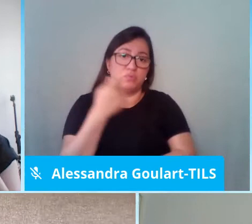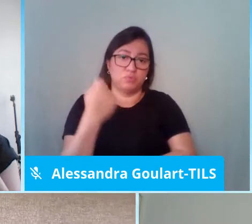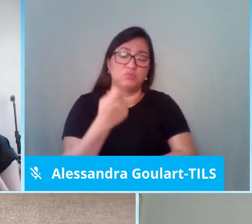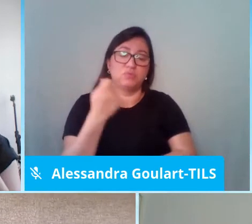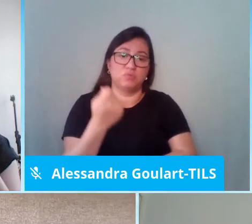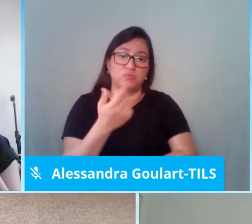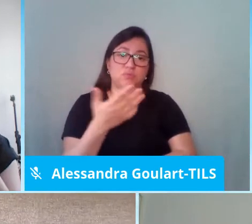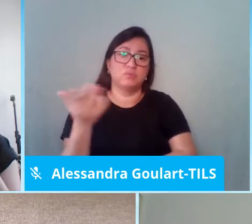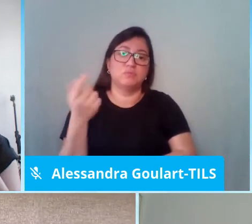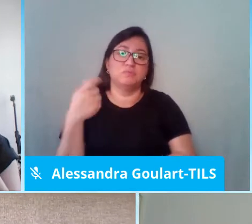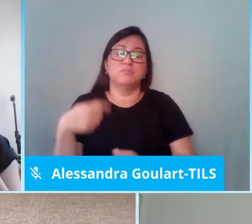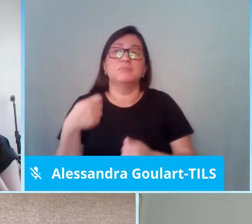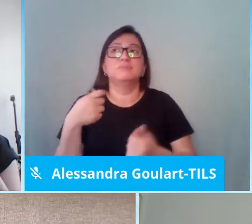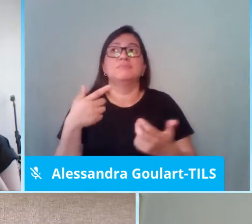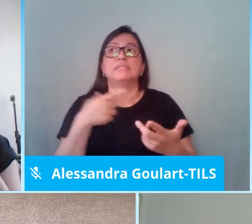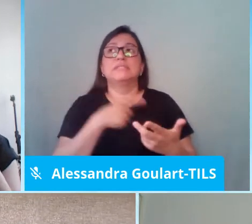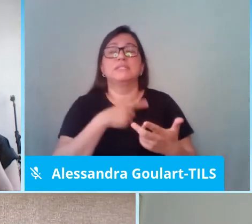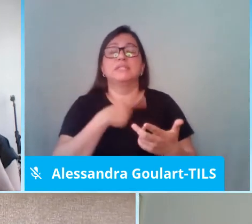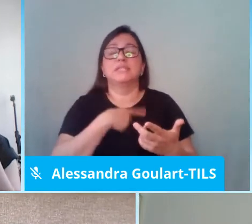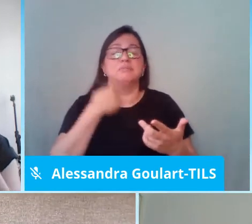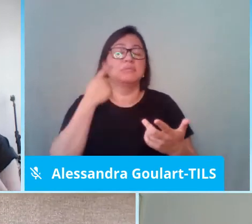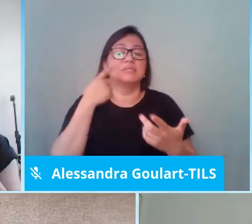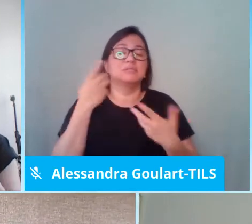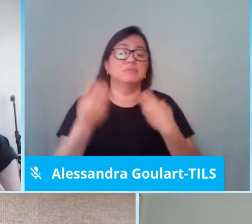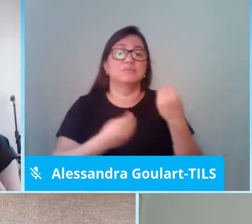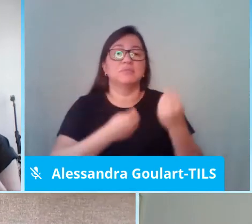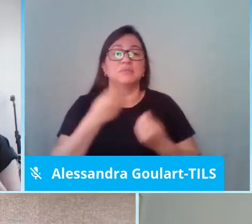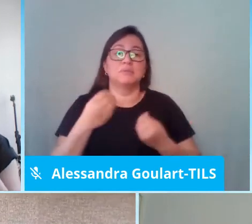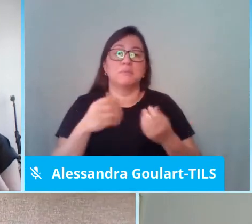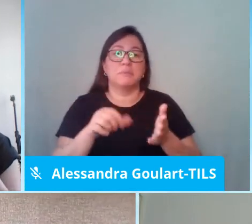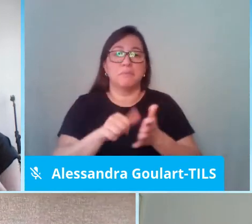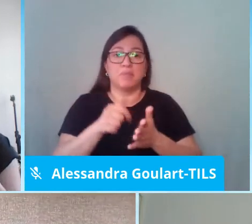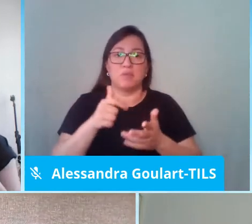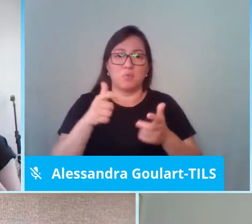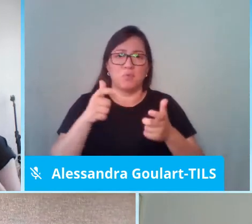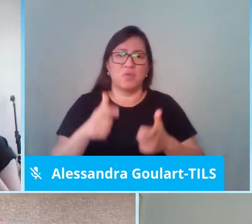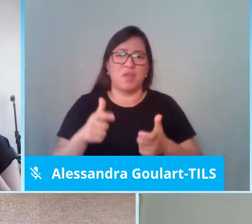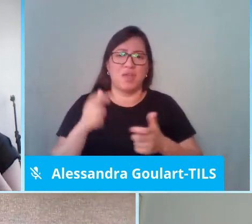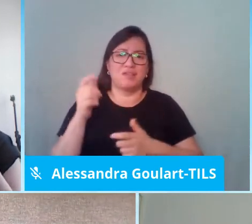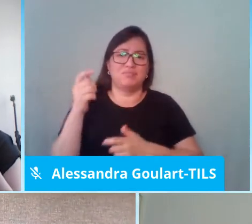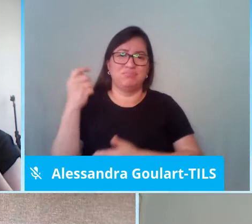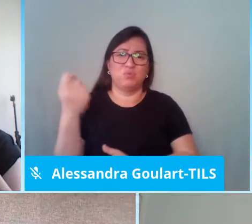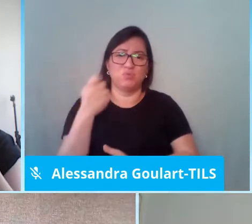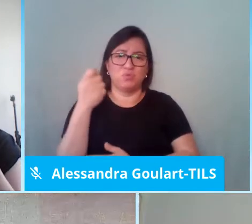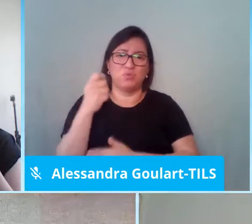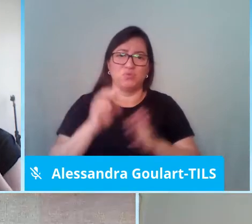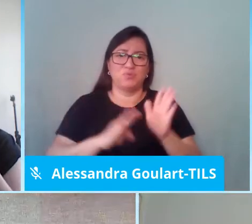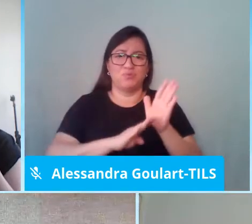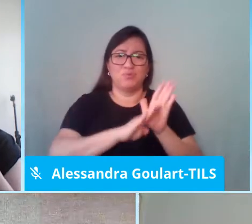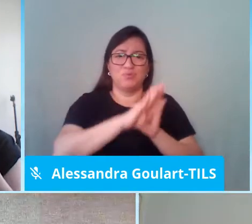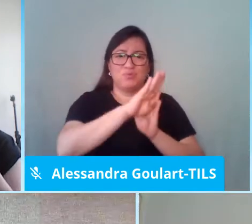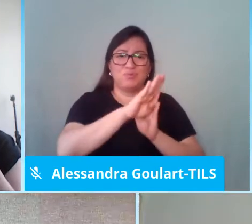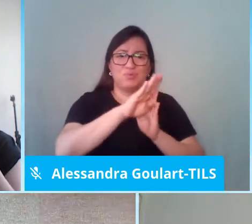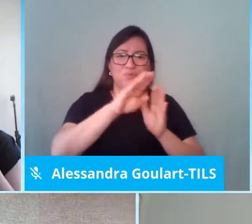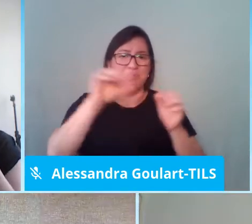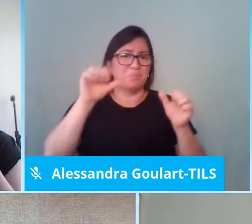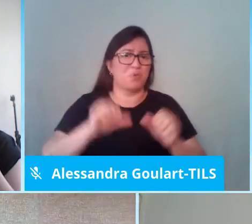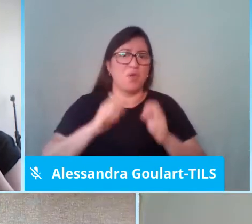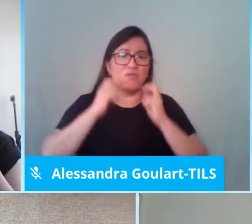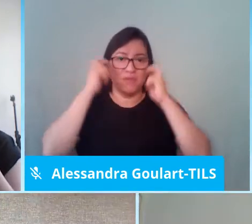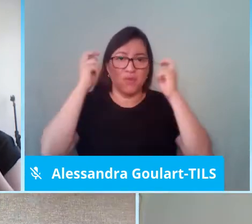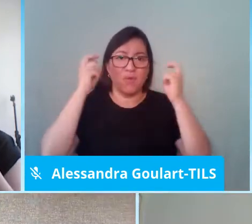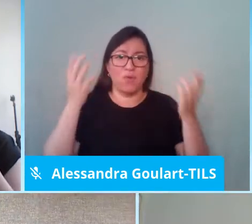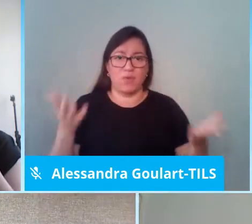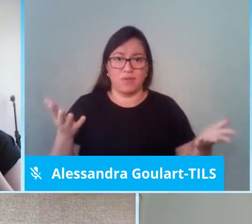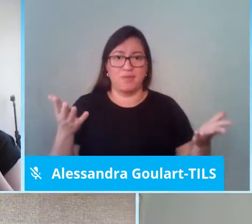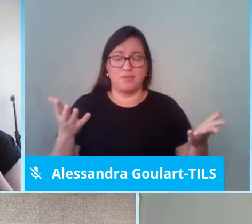deixemos de ter esse primeiro lugar vergonhoso nas nossas taxas de transmissão vertical, né?